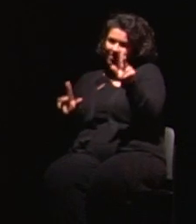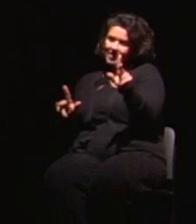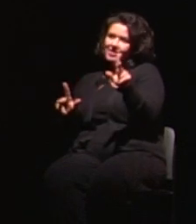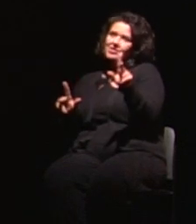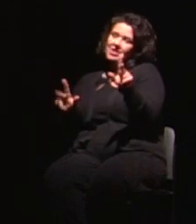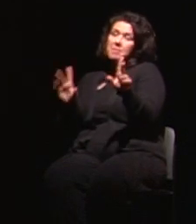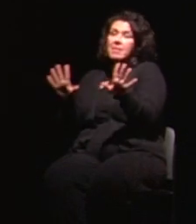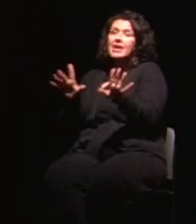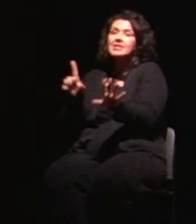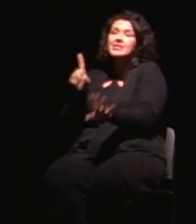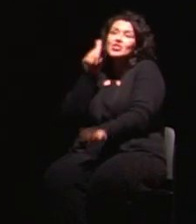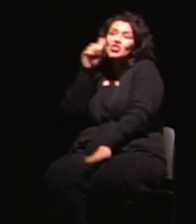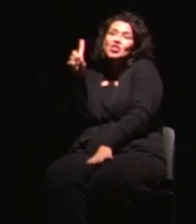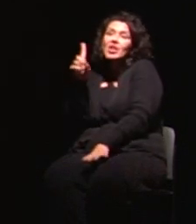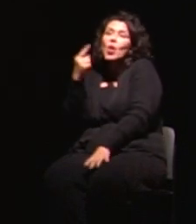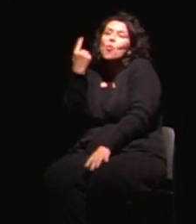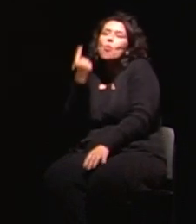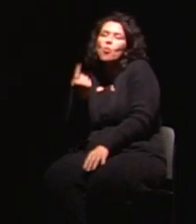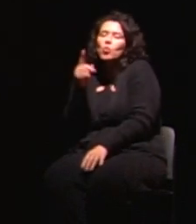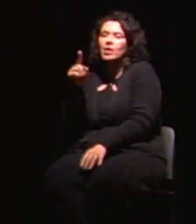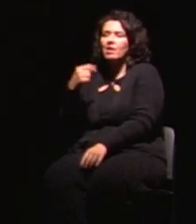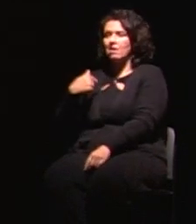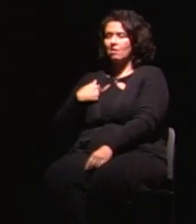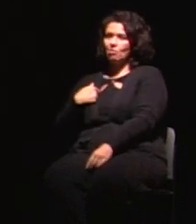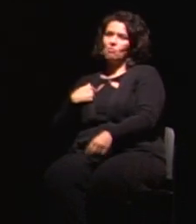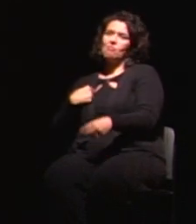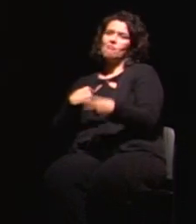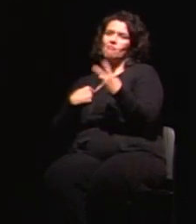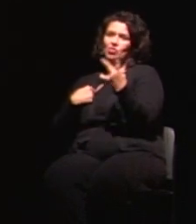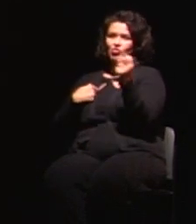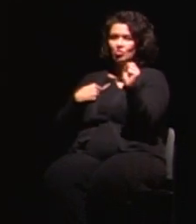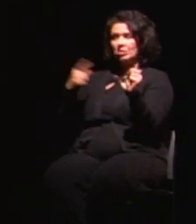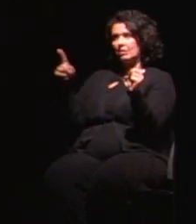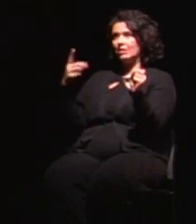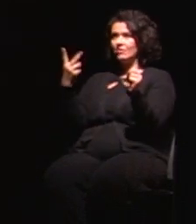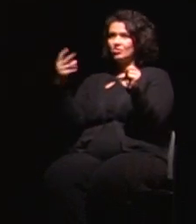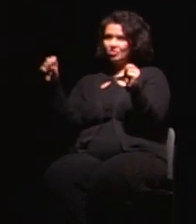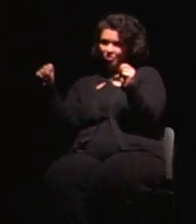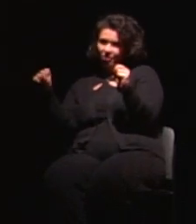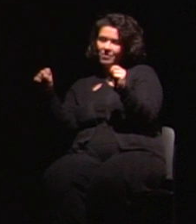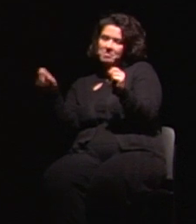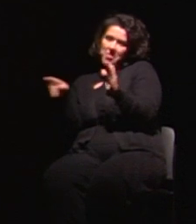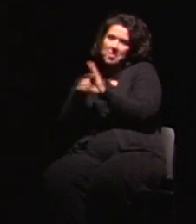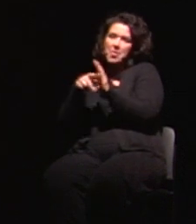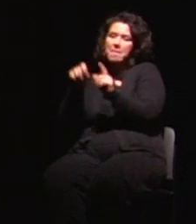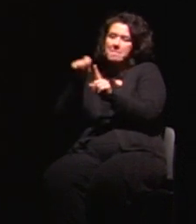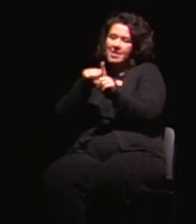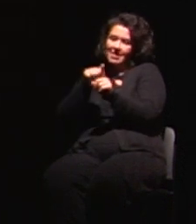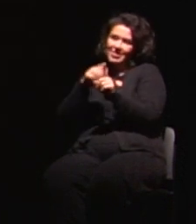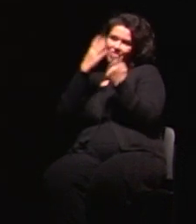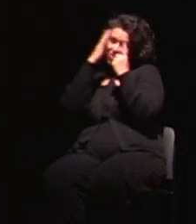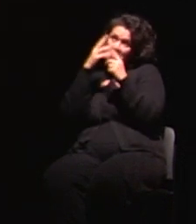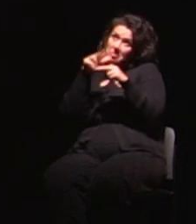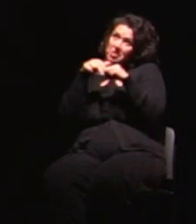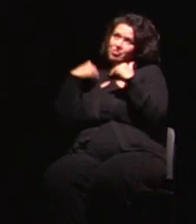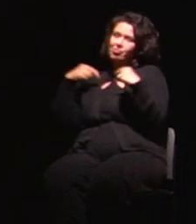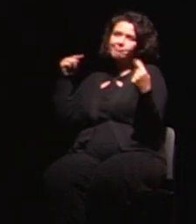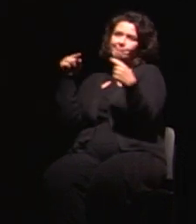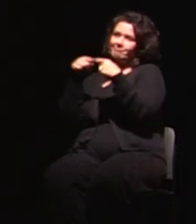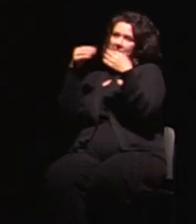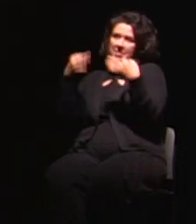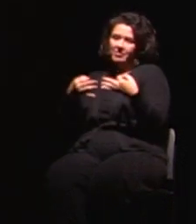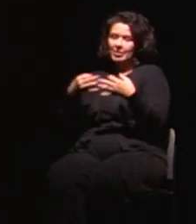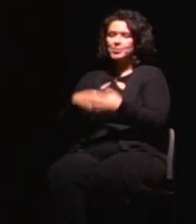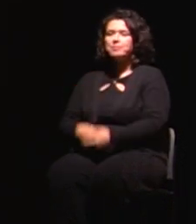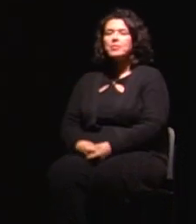é de 28, outro é de 29 de janeiro, então acho que por isso a gente se deu tão bem também, Miguel. Bom, na verdade,